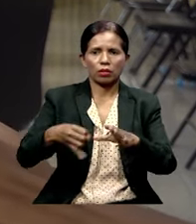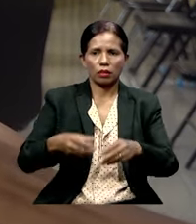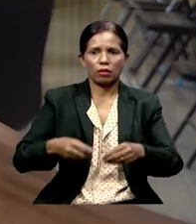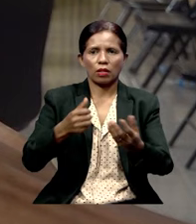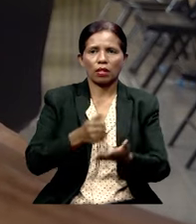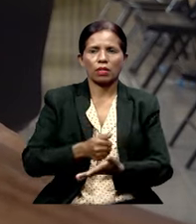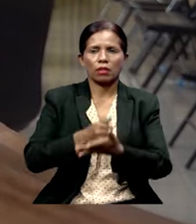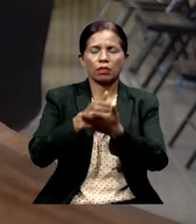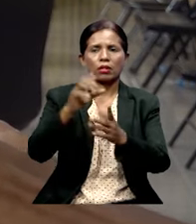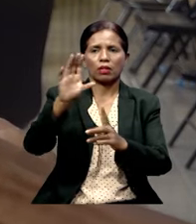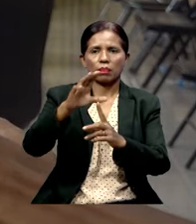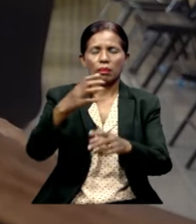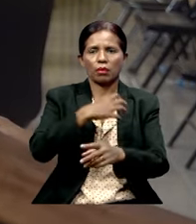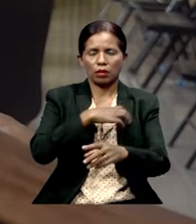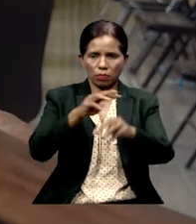apoio para comando município,